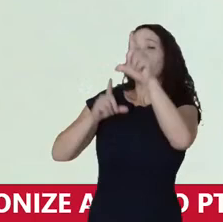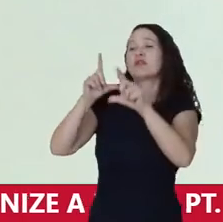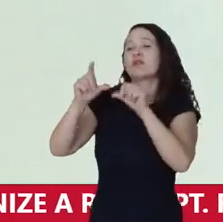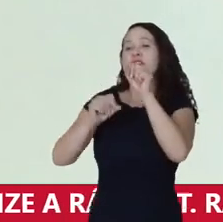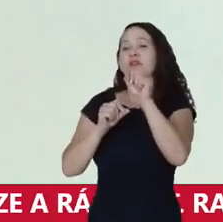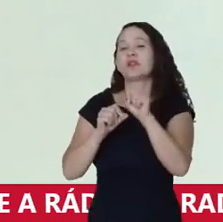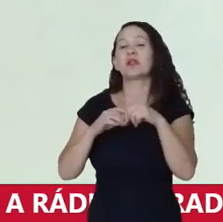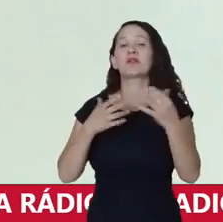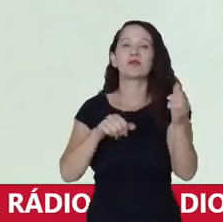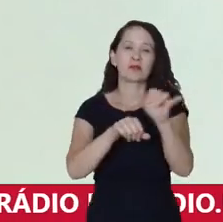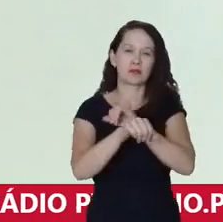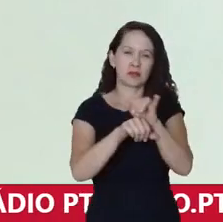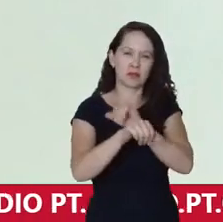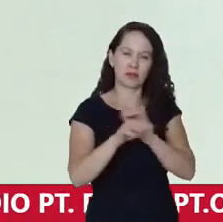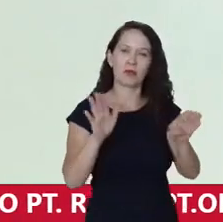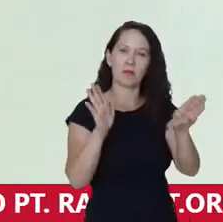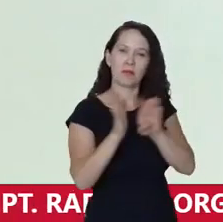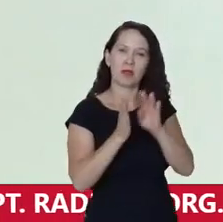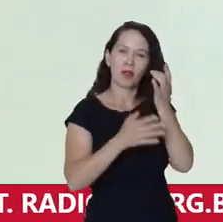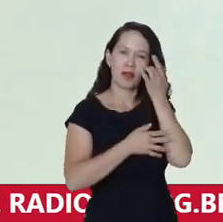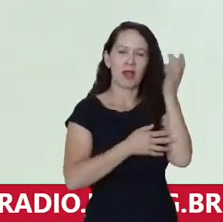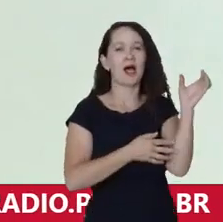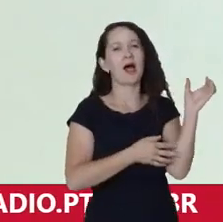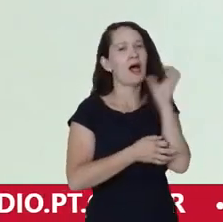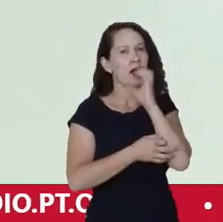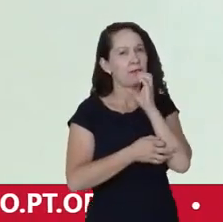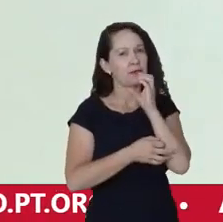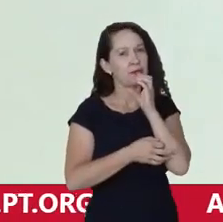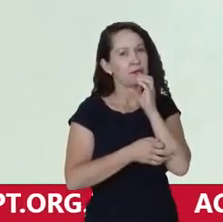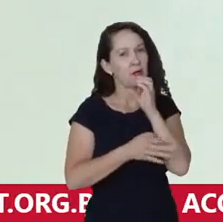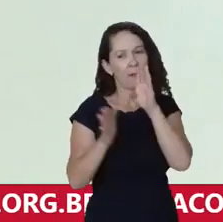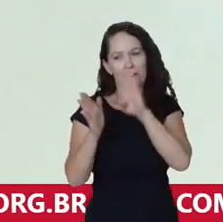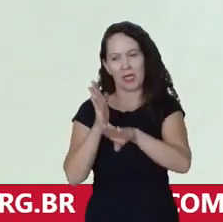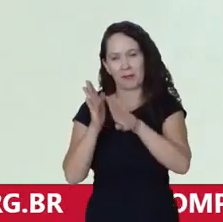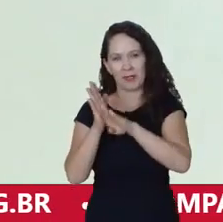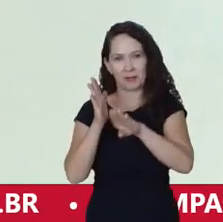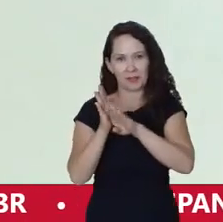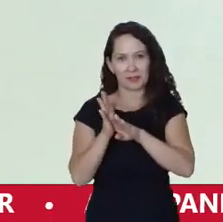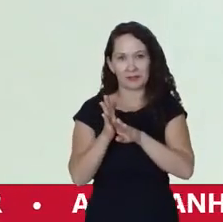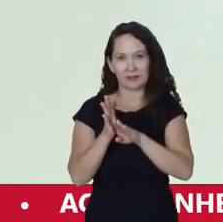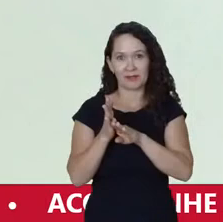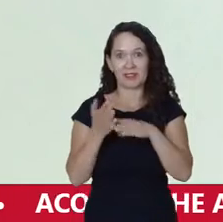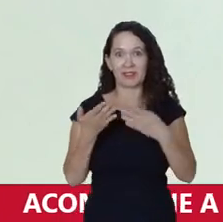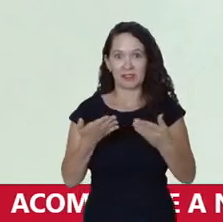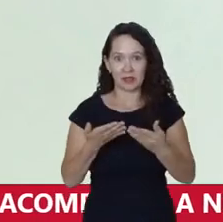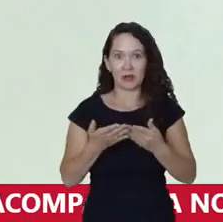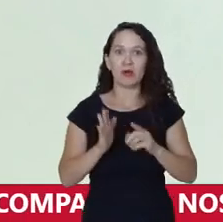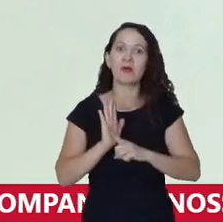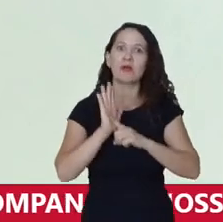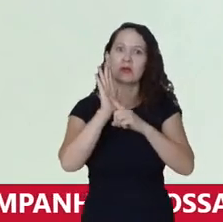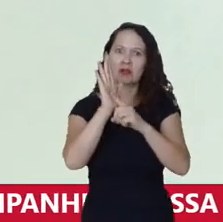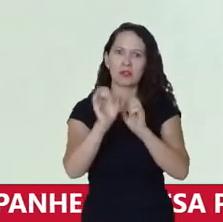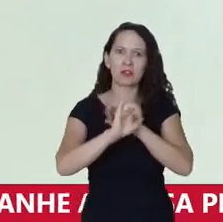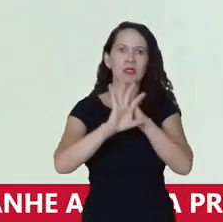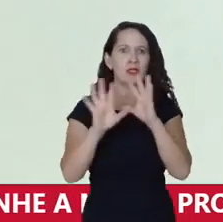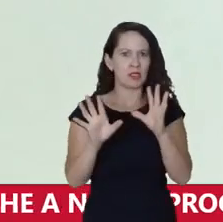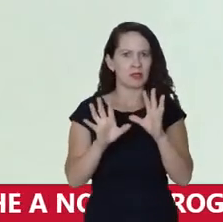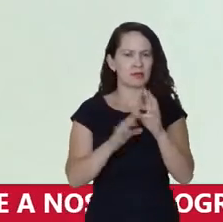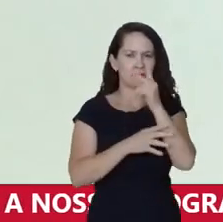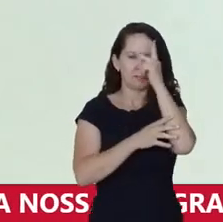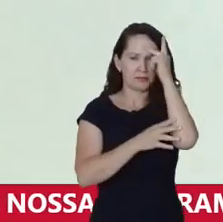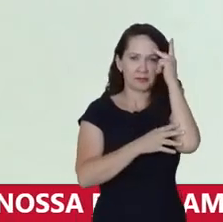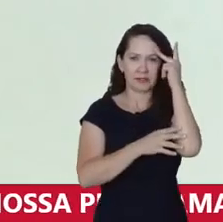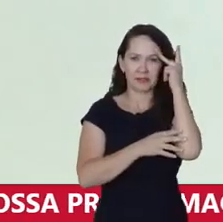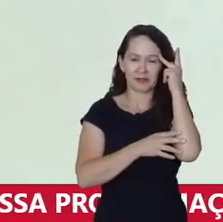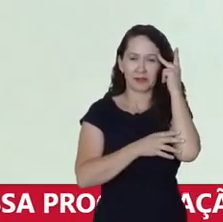os mecanismos para chegar facilmente a uma demissão, eles estão muito bem postos aí. Então, as pessoas não